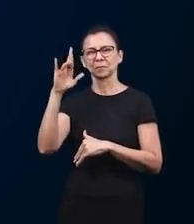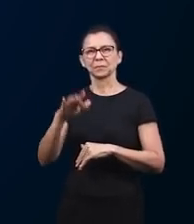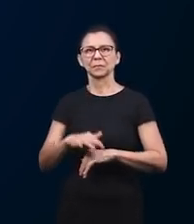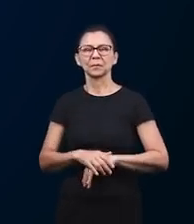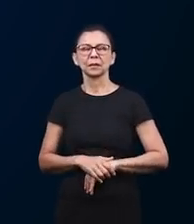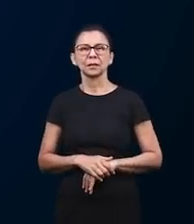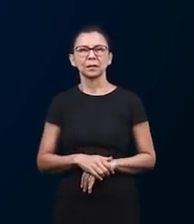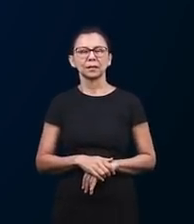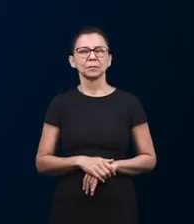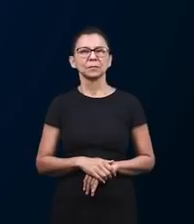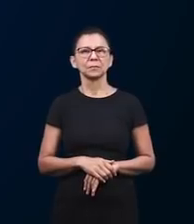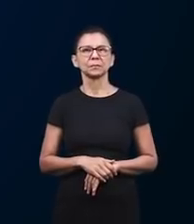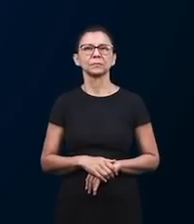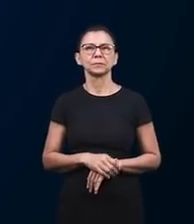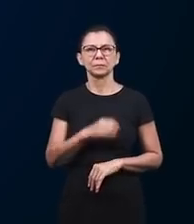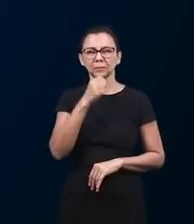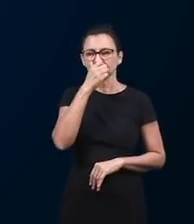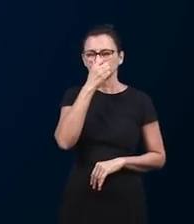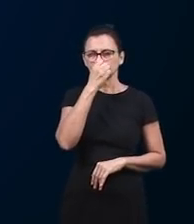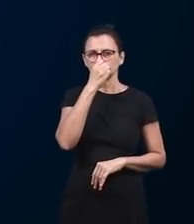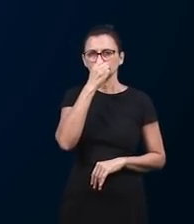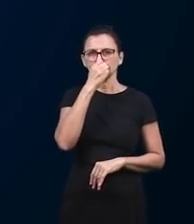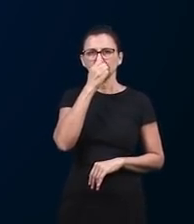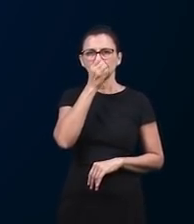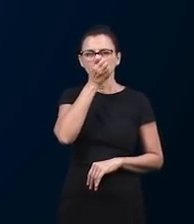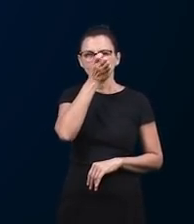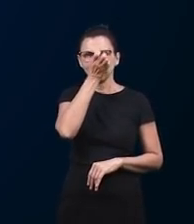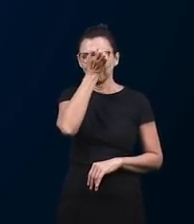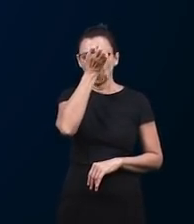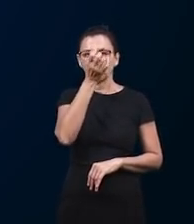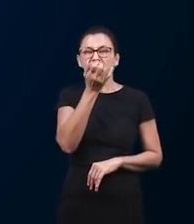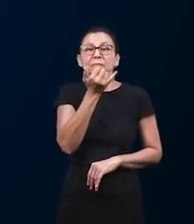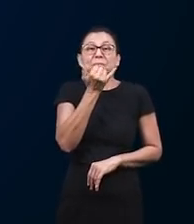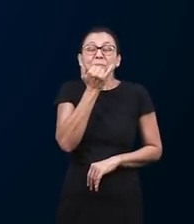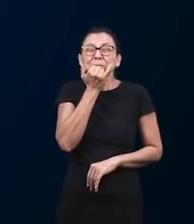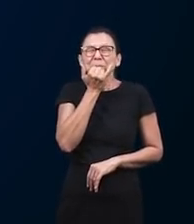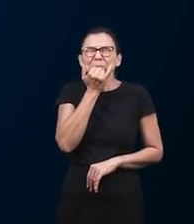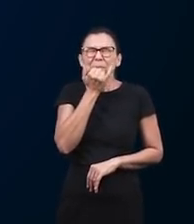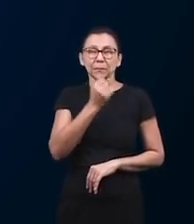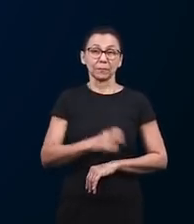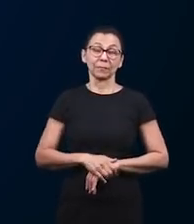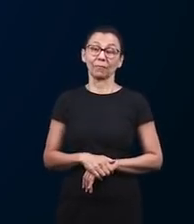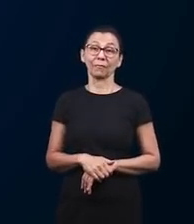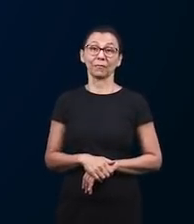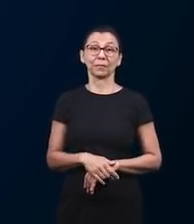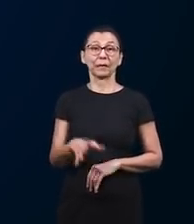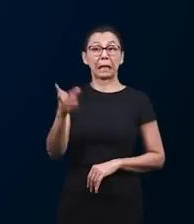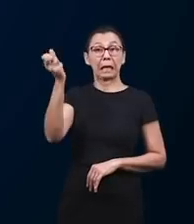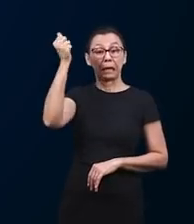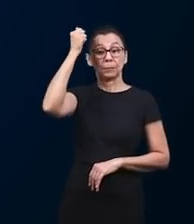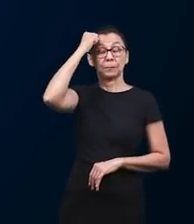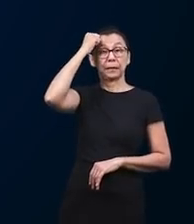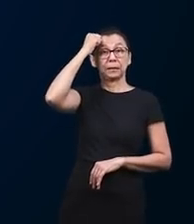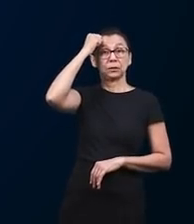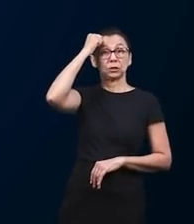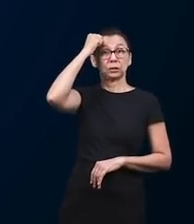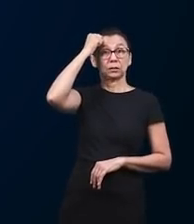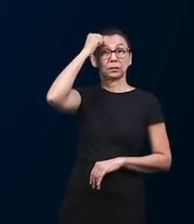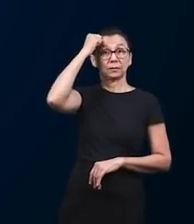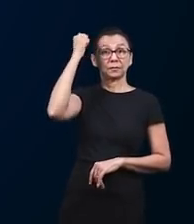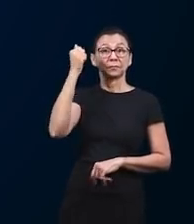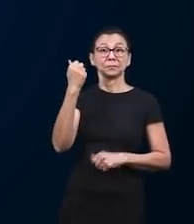do Senhor. E ele fala, ele dá mais outro alerta do arrepende-te, né? E se não vigiares, a